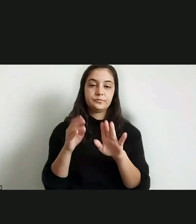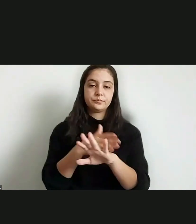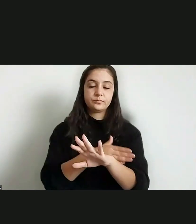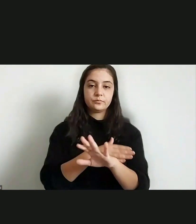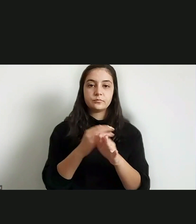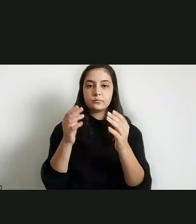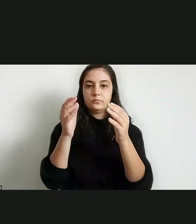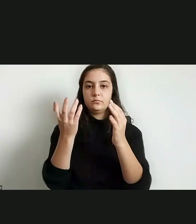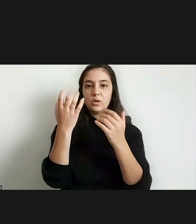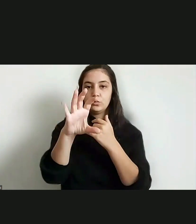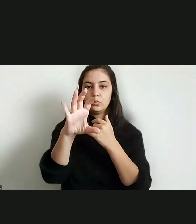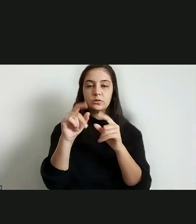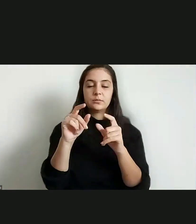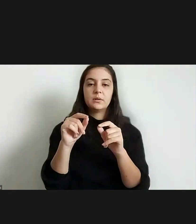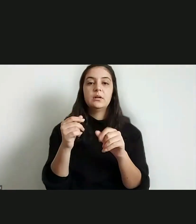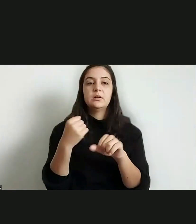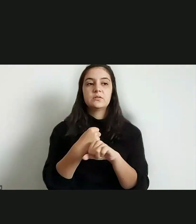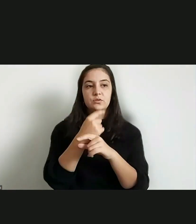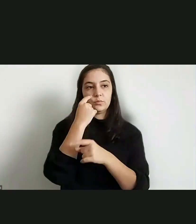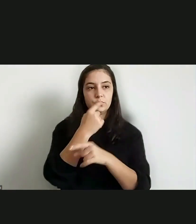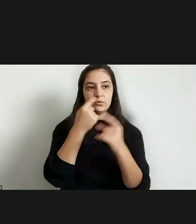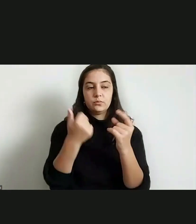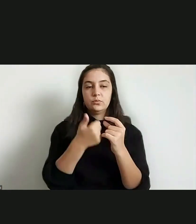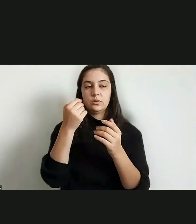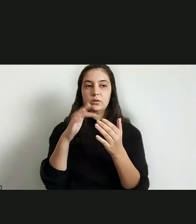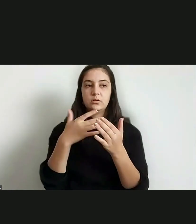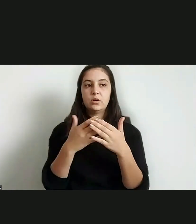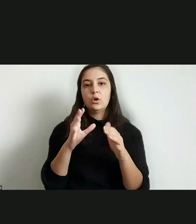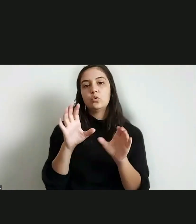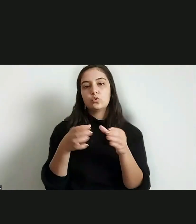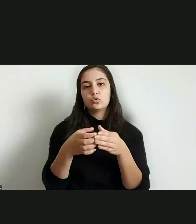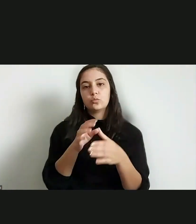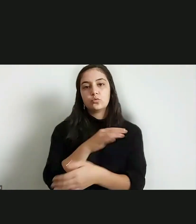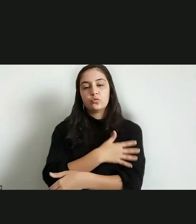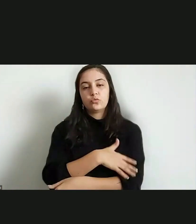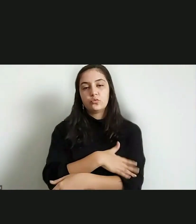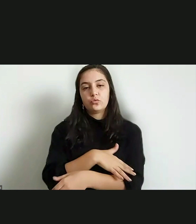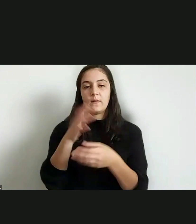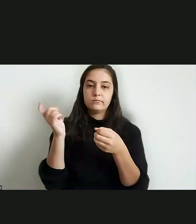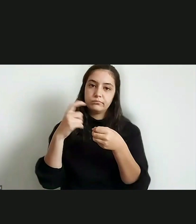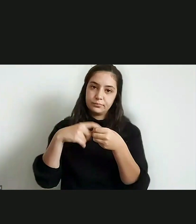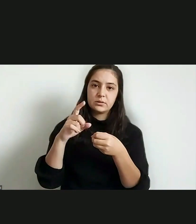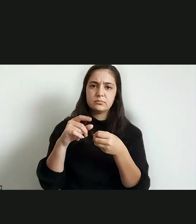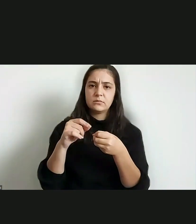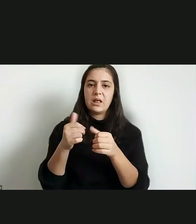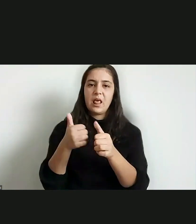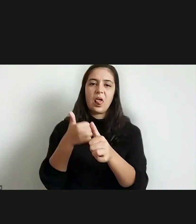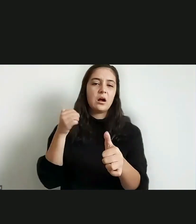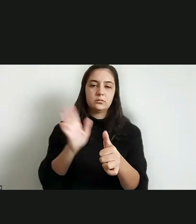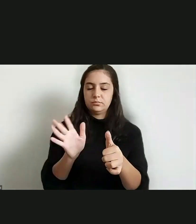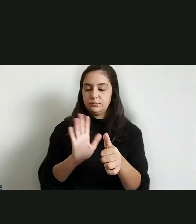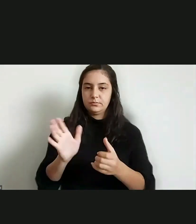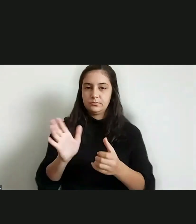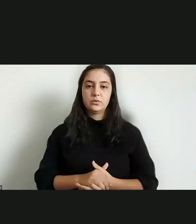melhoria dos serviços públicos e sempre assegurando que os grupos mais vulneráveis são incluídos também, não são deixados para trás.